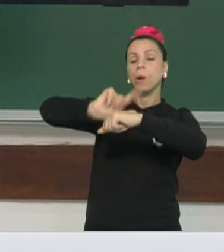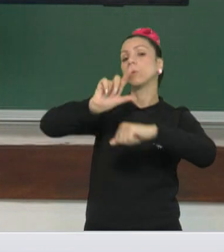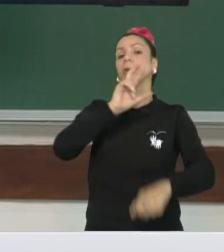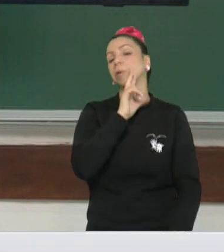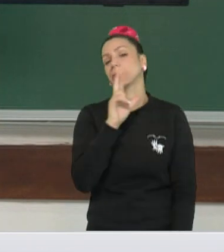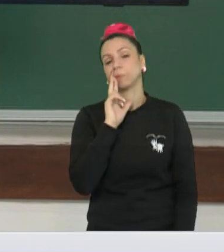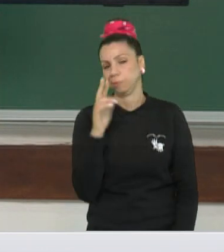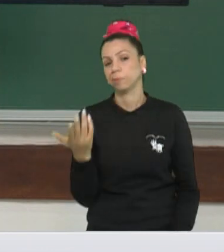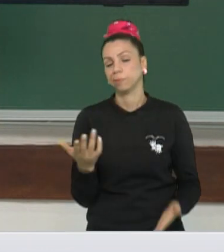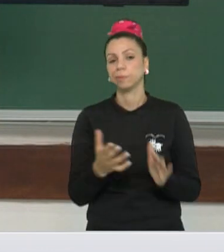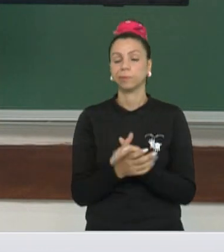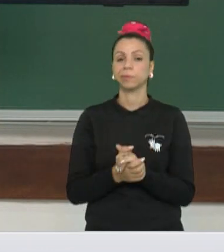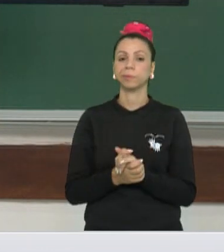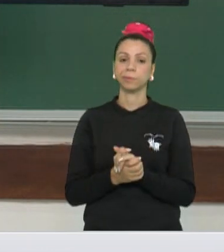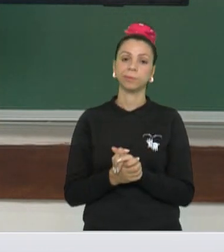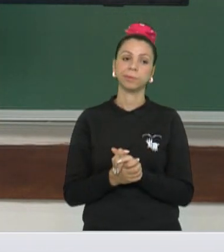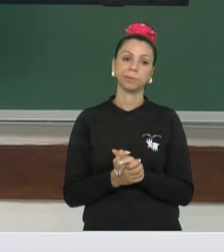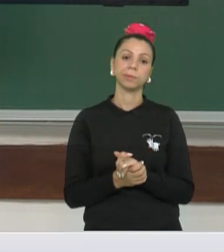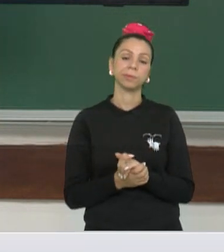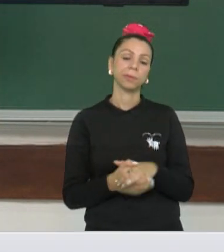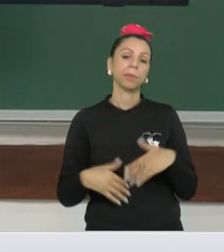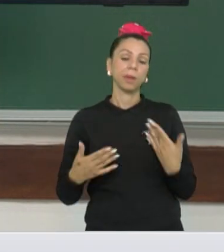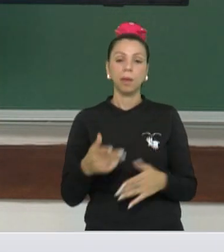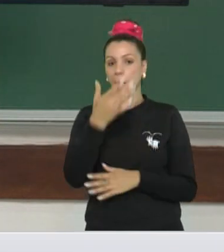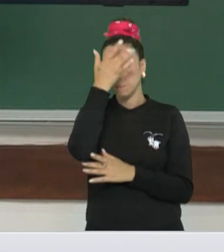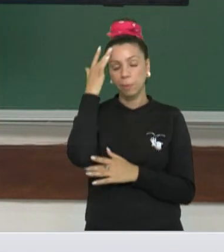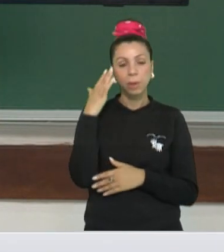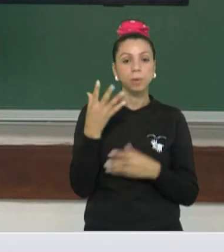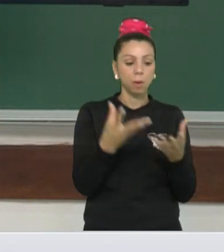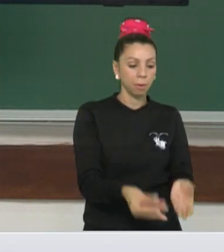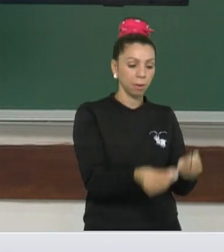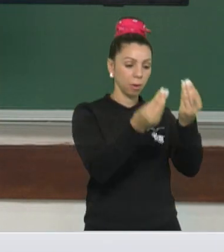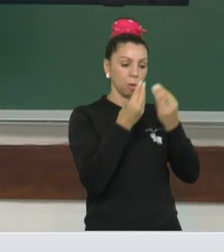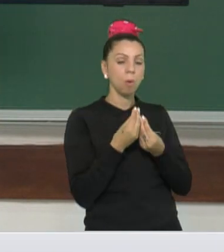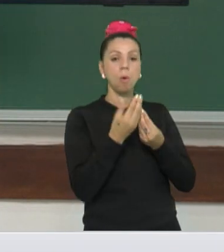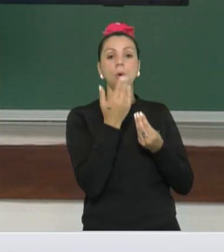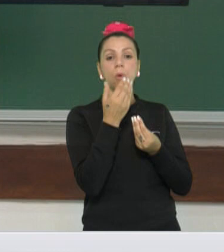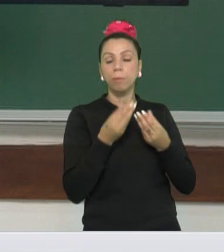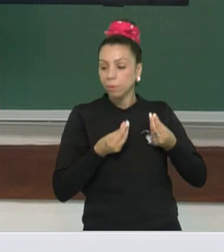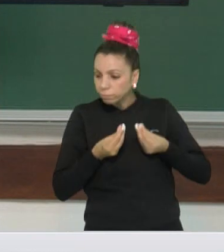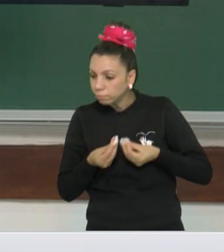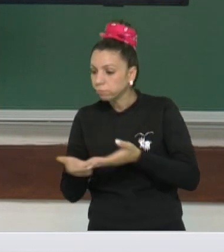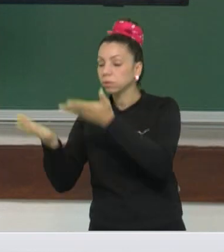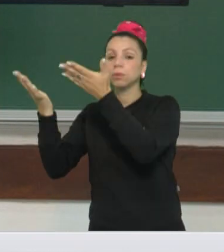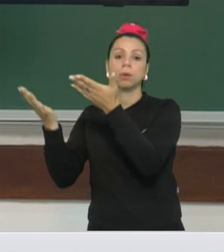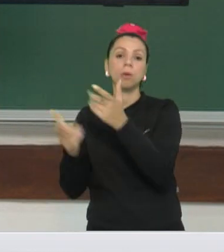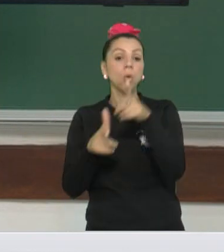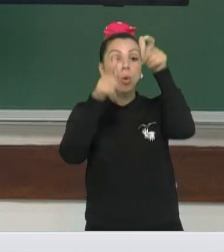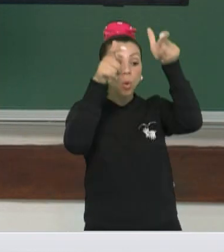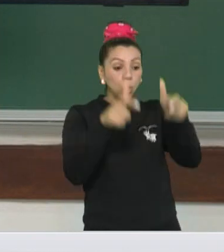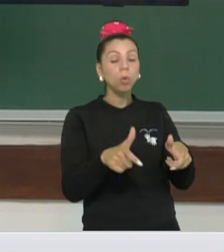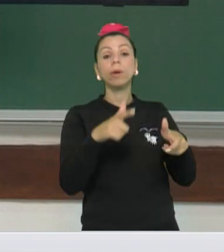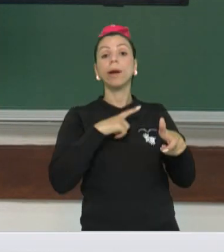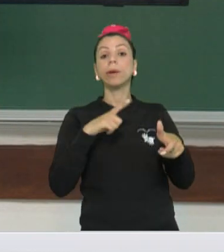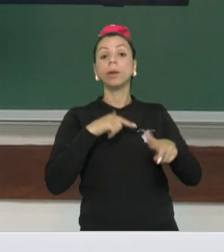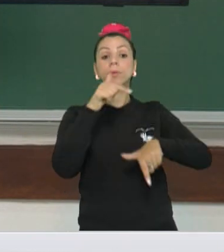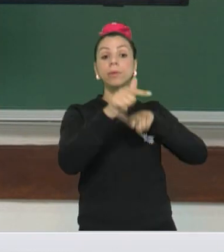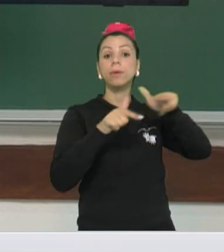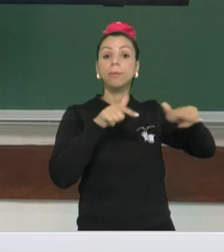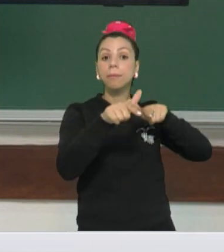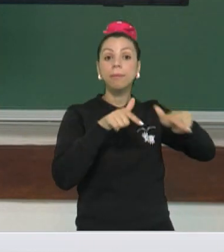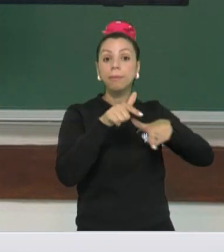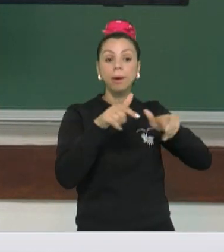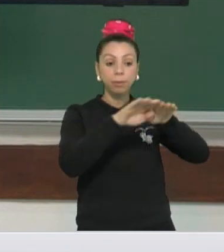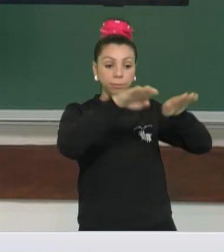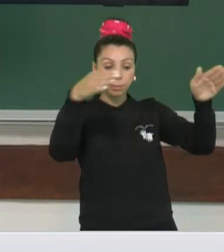restaurante e as pessoas pegam comida aqui no meu restaurante para levar. A sede é onde eu estou instalada. a sede do delivery,